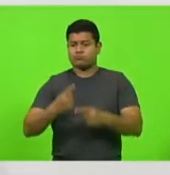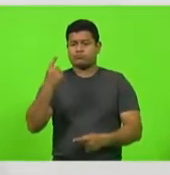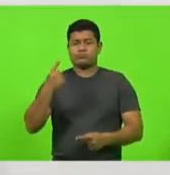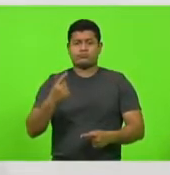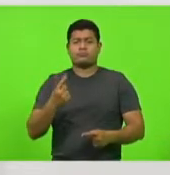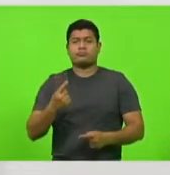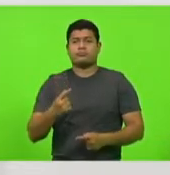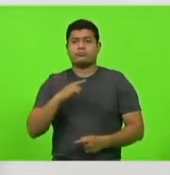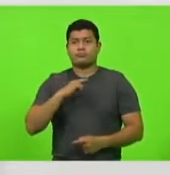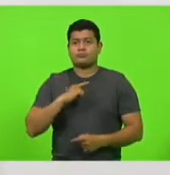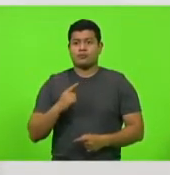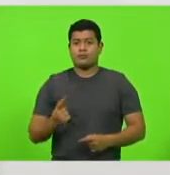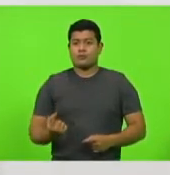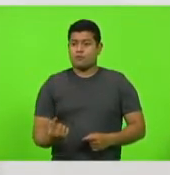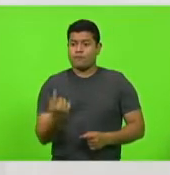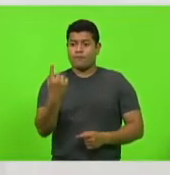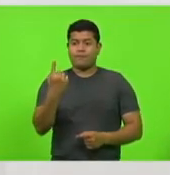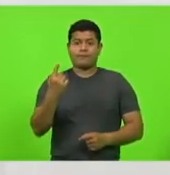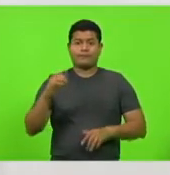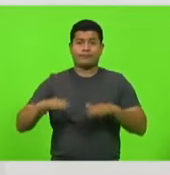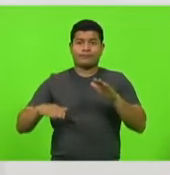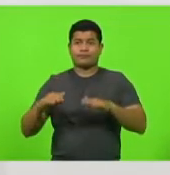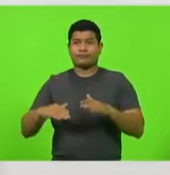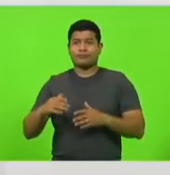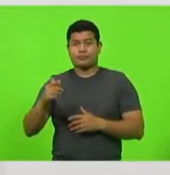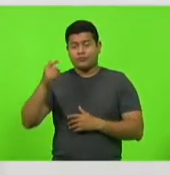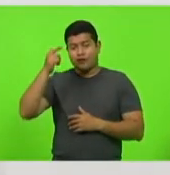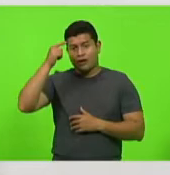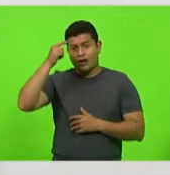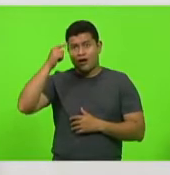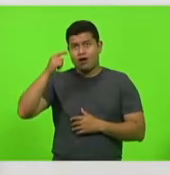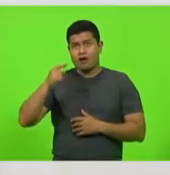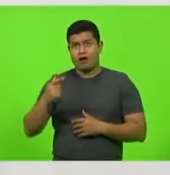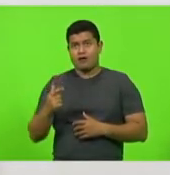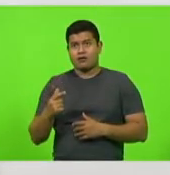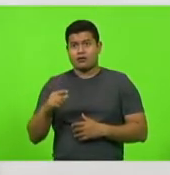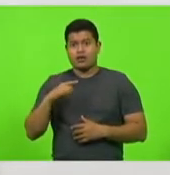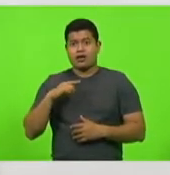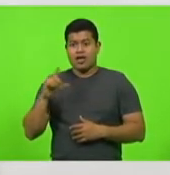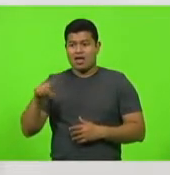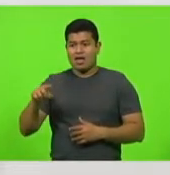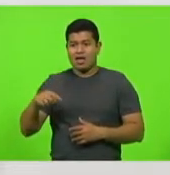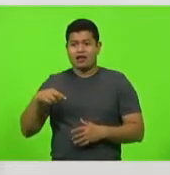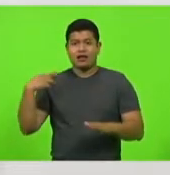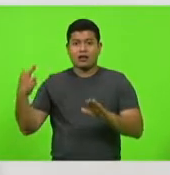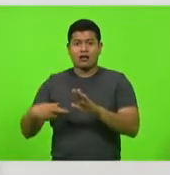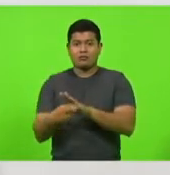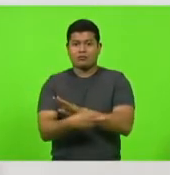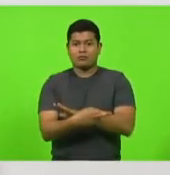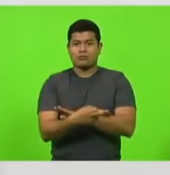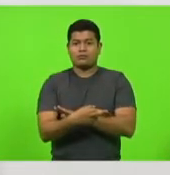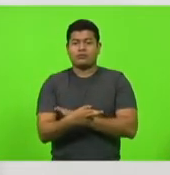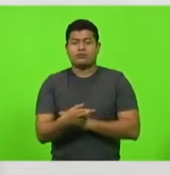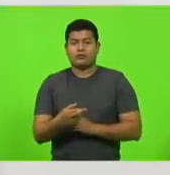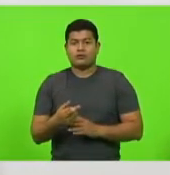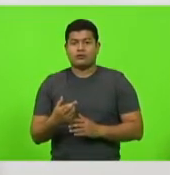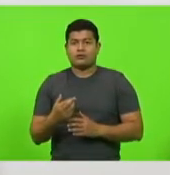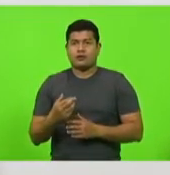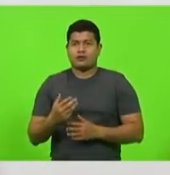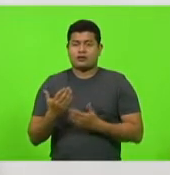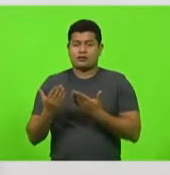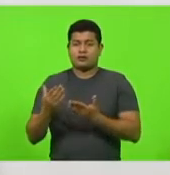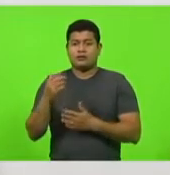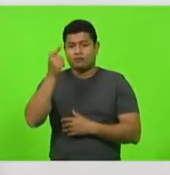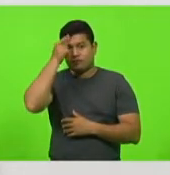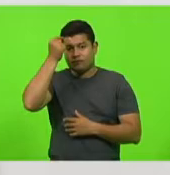um repente em faculdade, um repetente em faculdade de direito, de terceira linha,